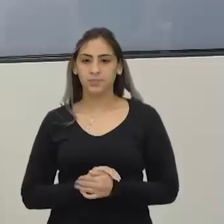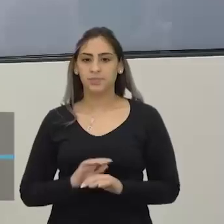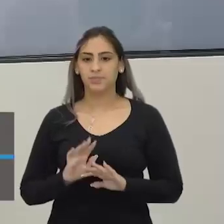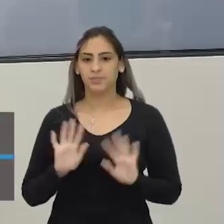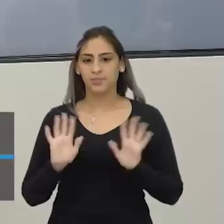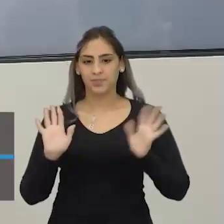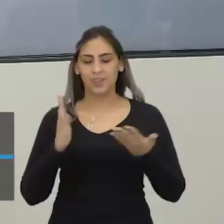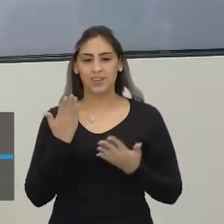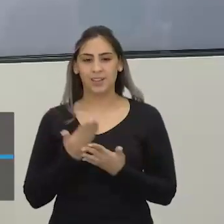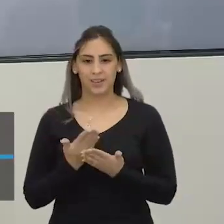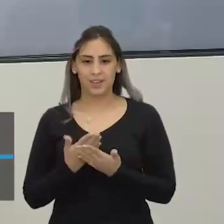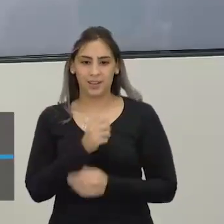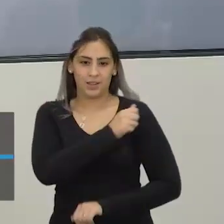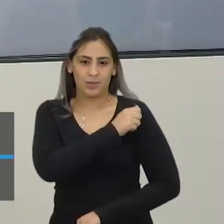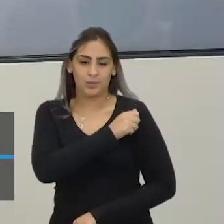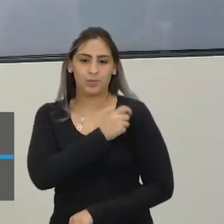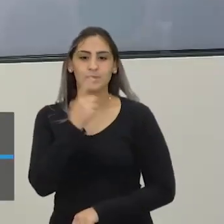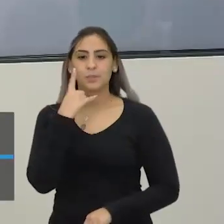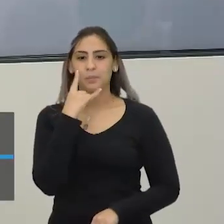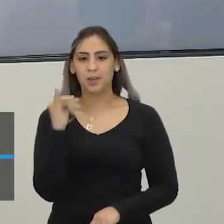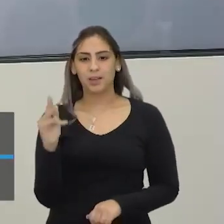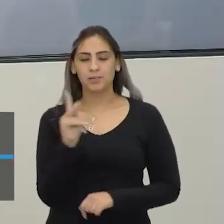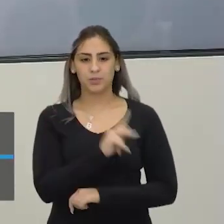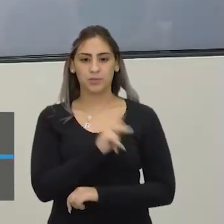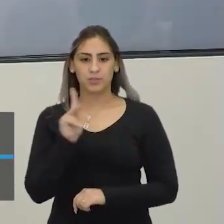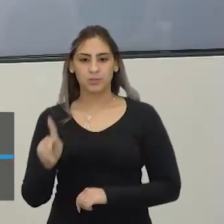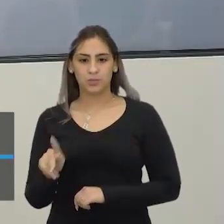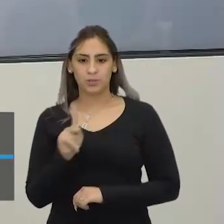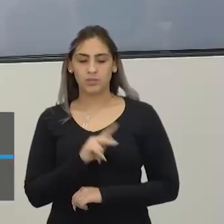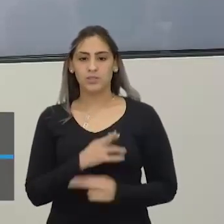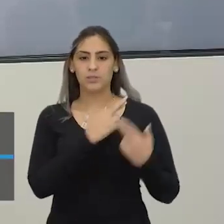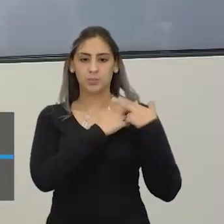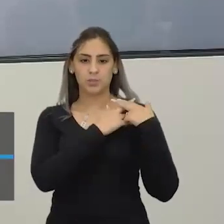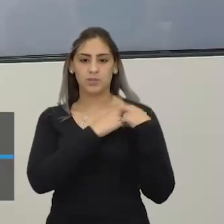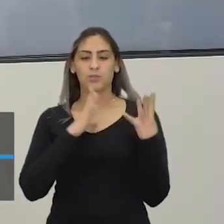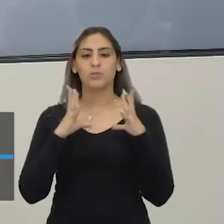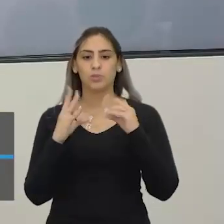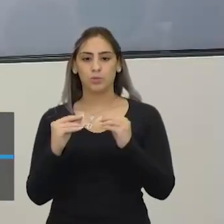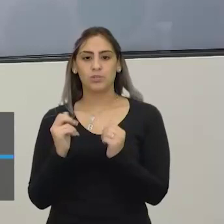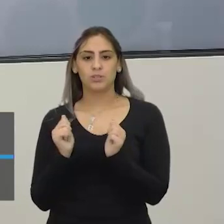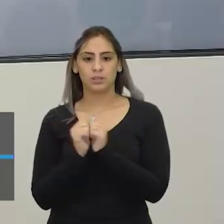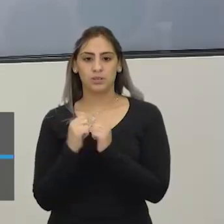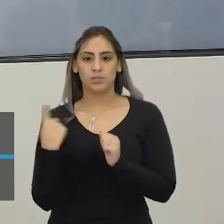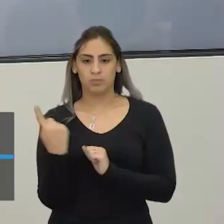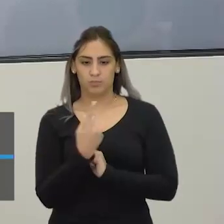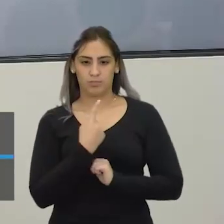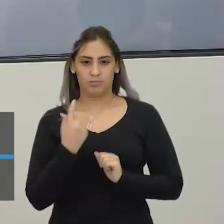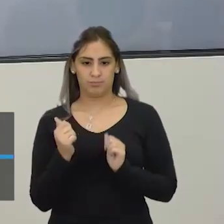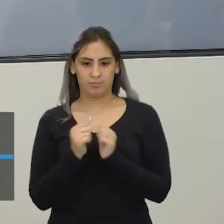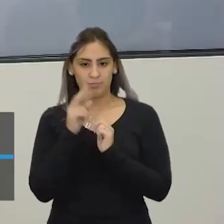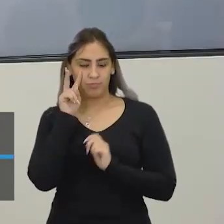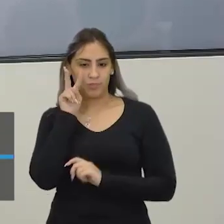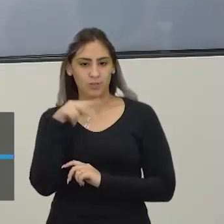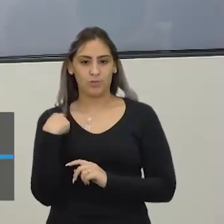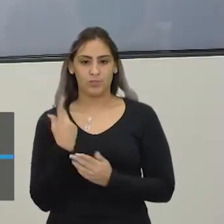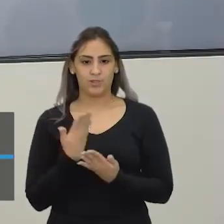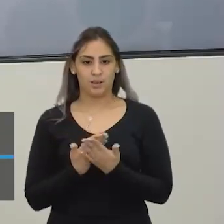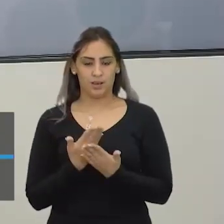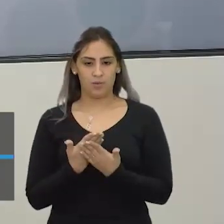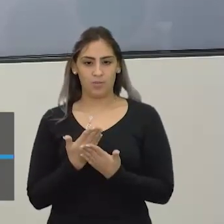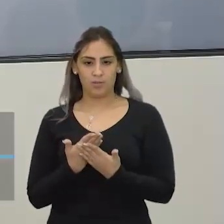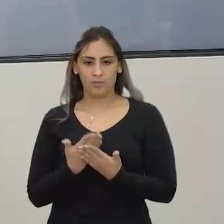Olá, alunos, pais, professores, responsáveis, todos que estão aí assistindo a nossa aula, sejam muito